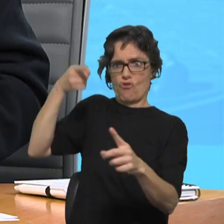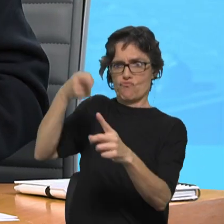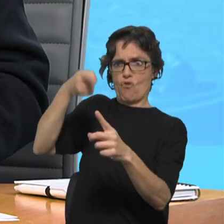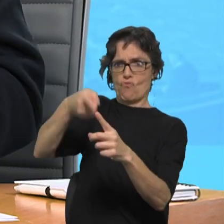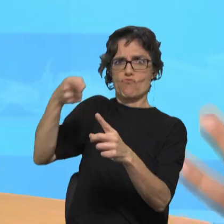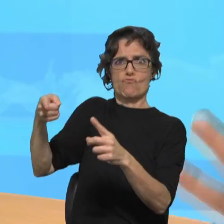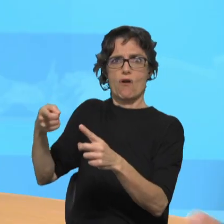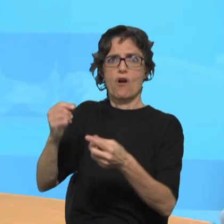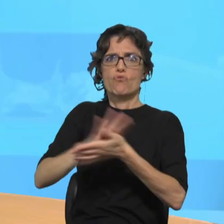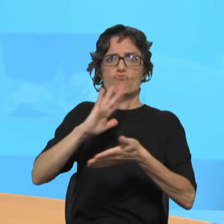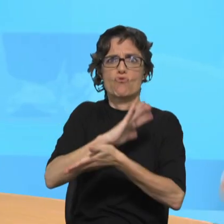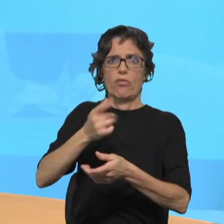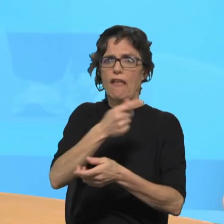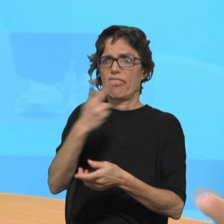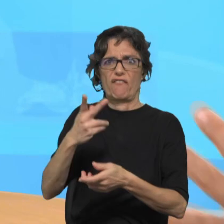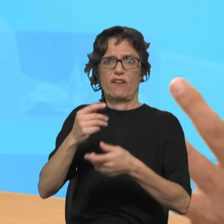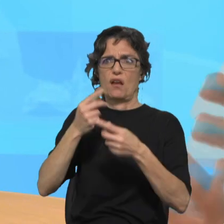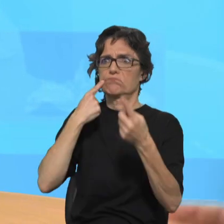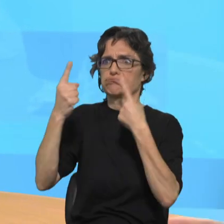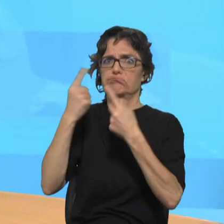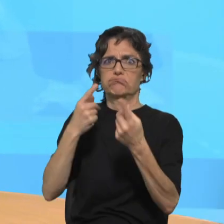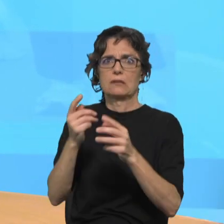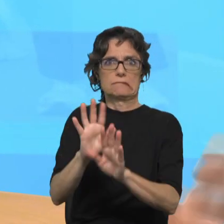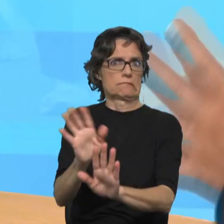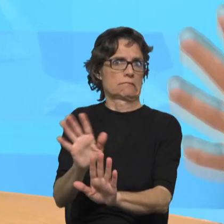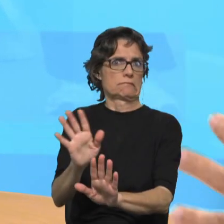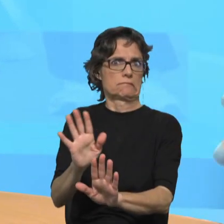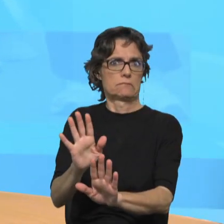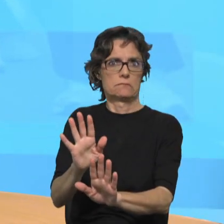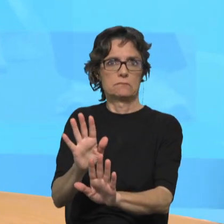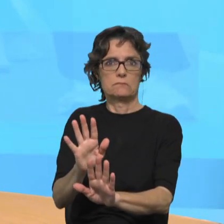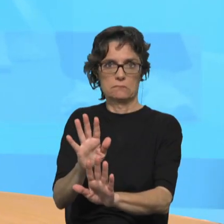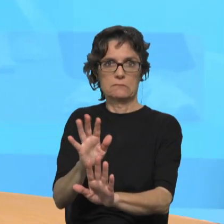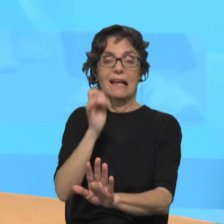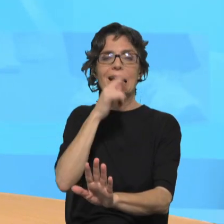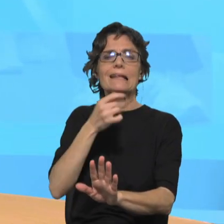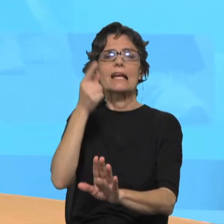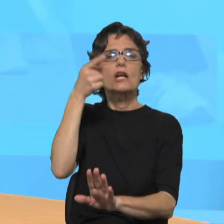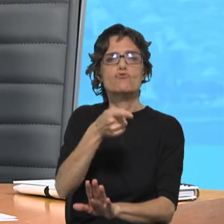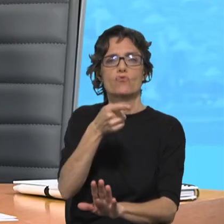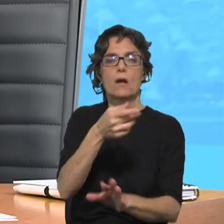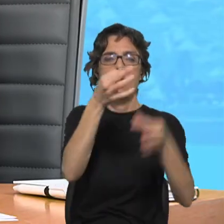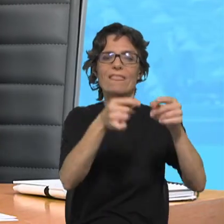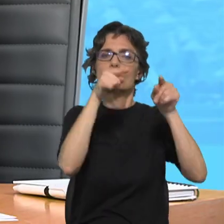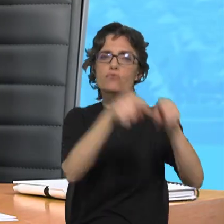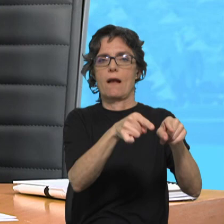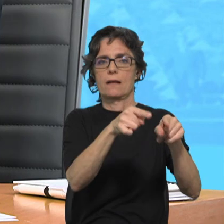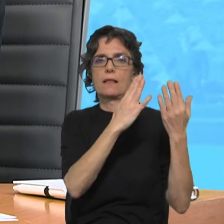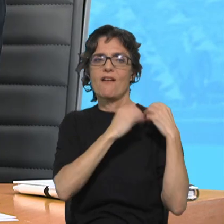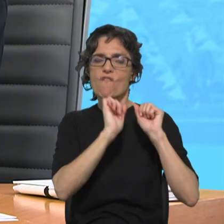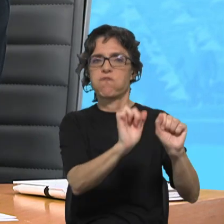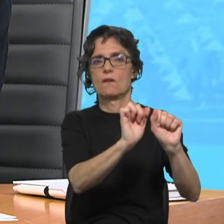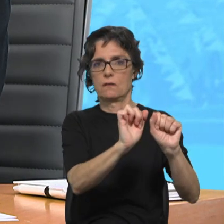páginas dos jornais, das revistas, dos noticiários, não. Quem julga são os tribunais e nós